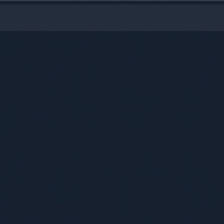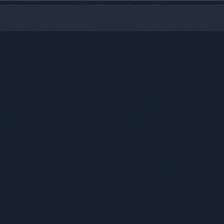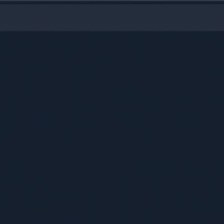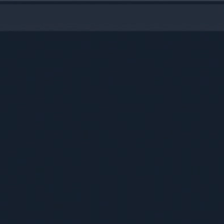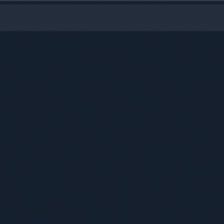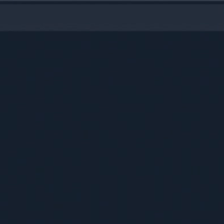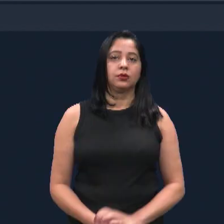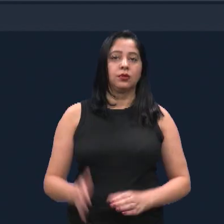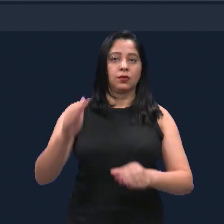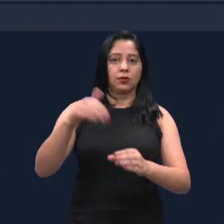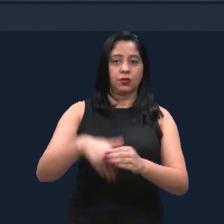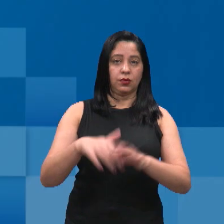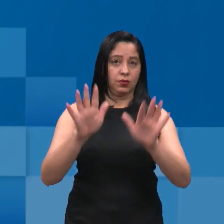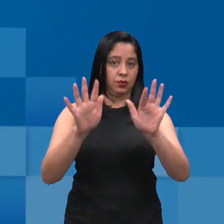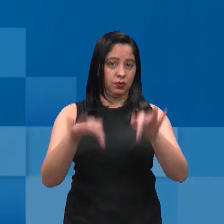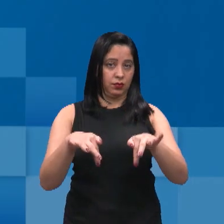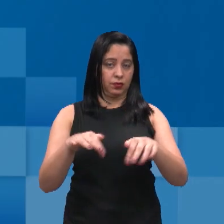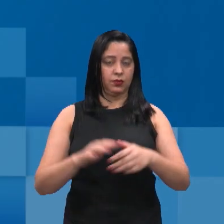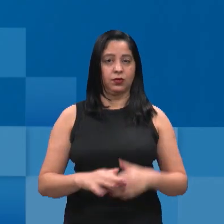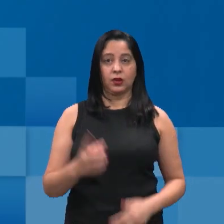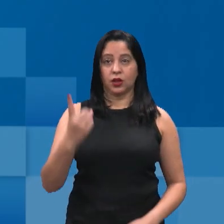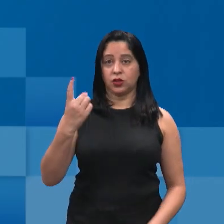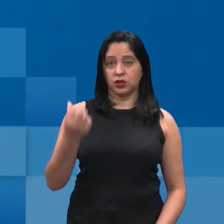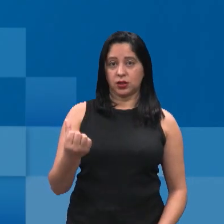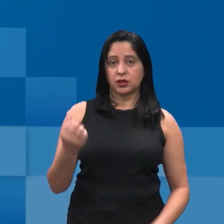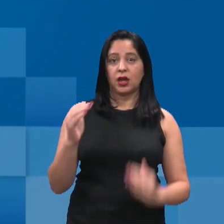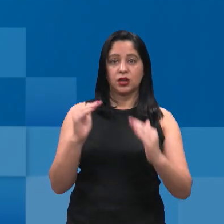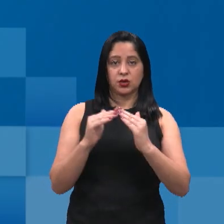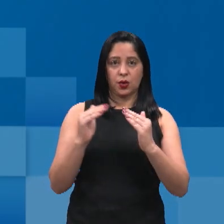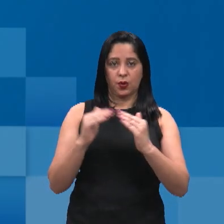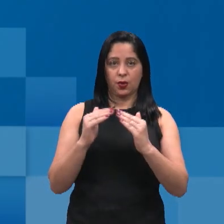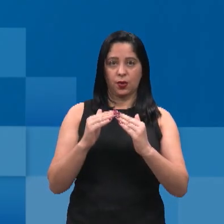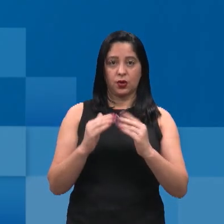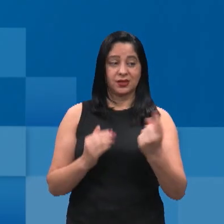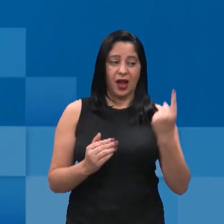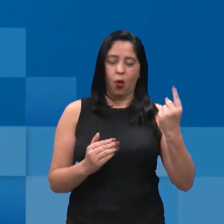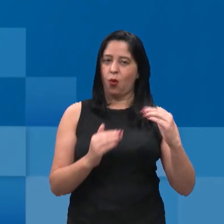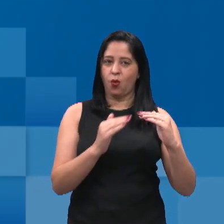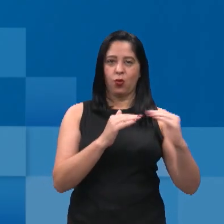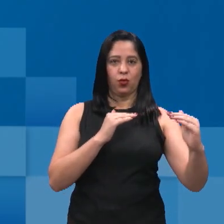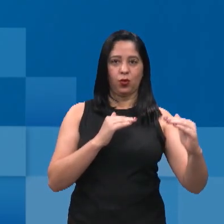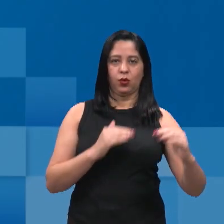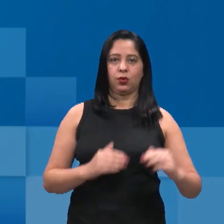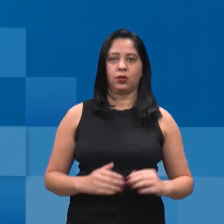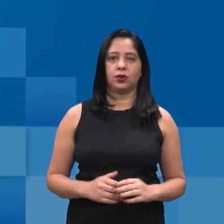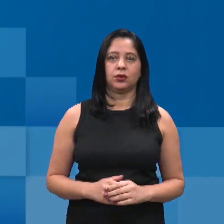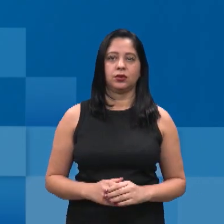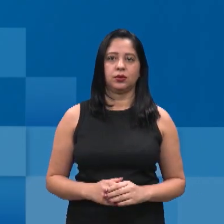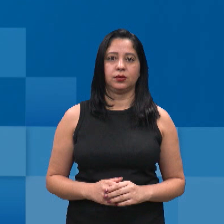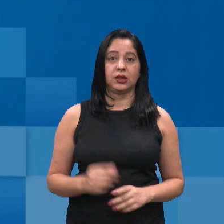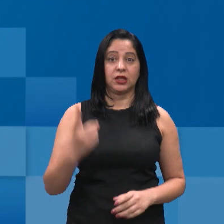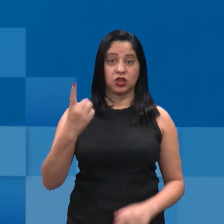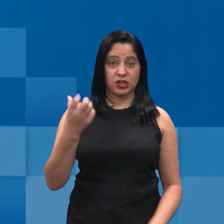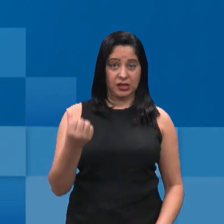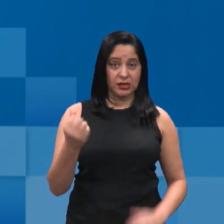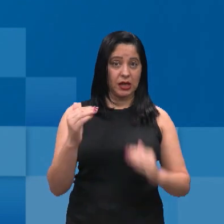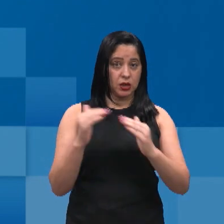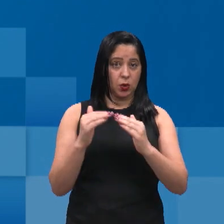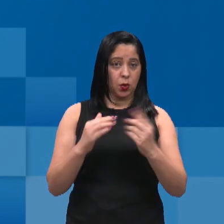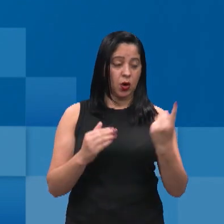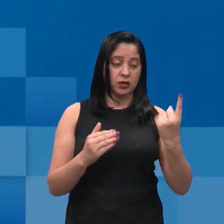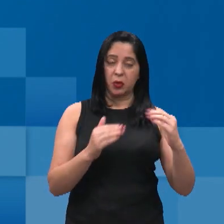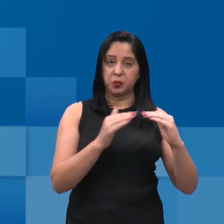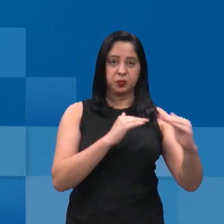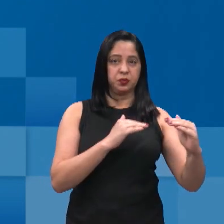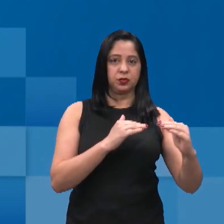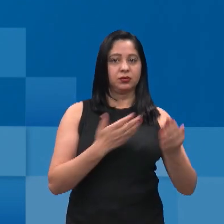Encerrada a votação. 16 votos favoráveis, 1 voto contrário, presidente. Com 16 votos favoráveis, 1 voto